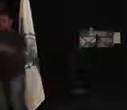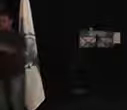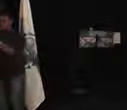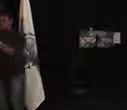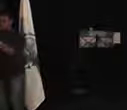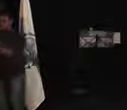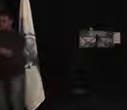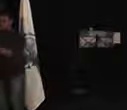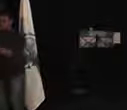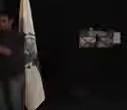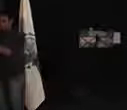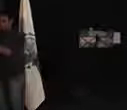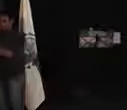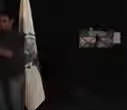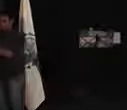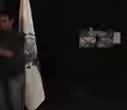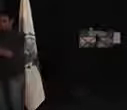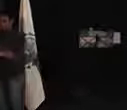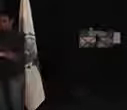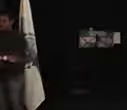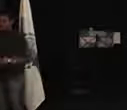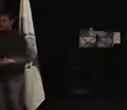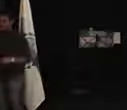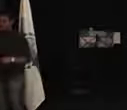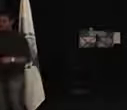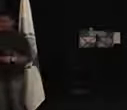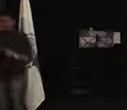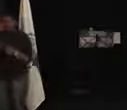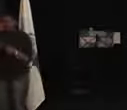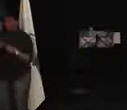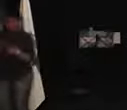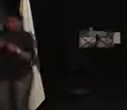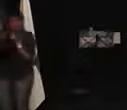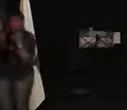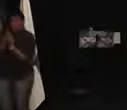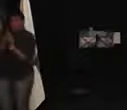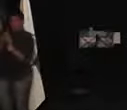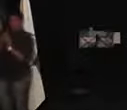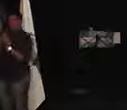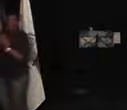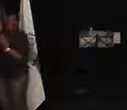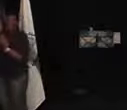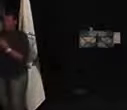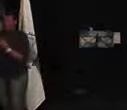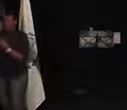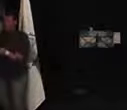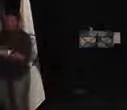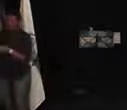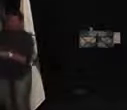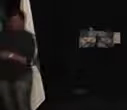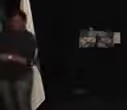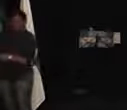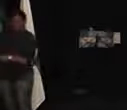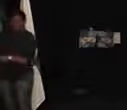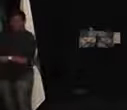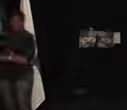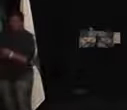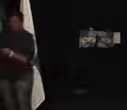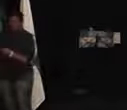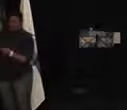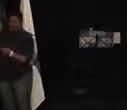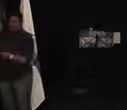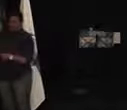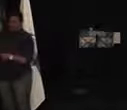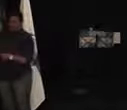ela realmente se destaca muito mais do que essas alterações. Bem, agora se você tem se a criança tem uma